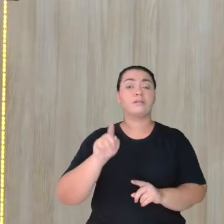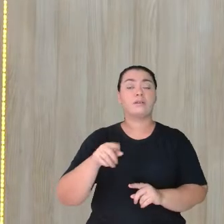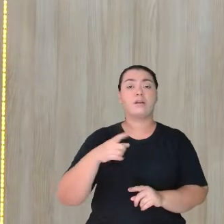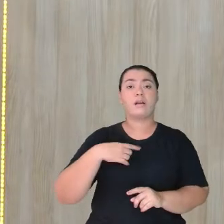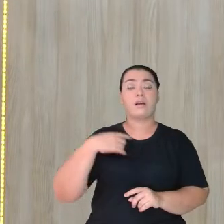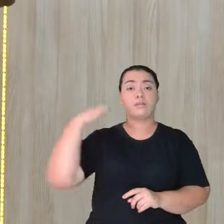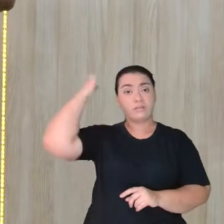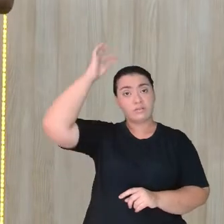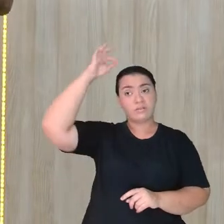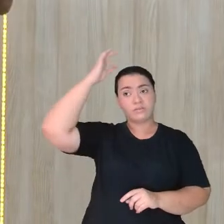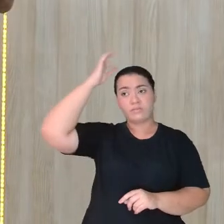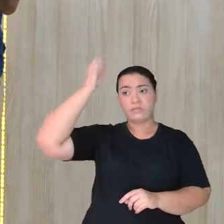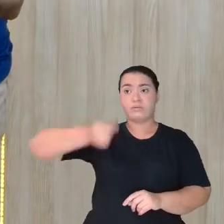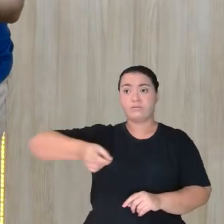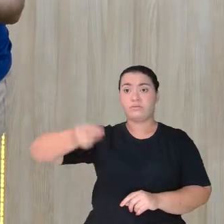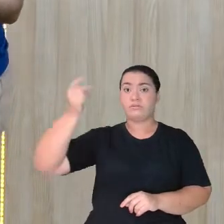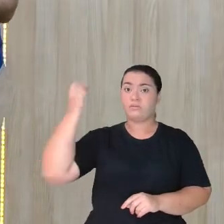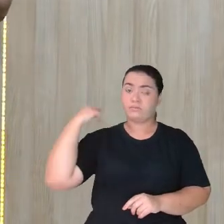ideias, certo,